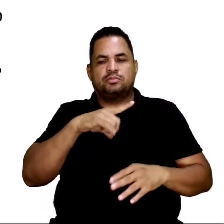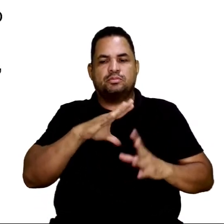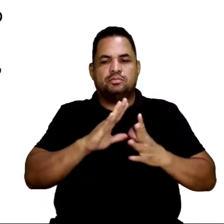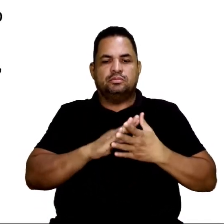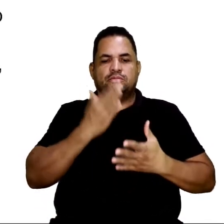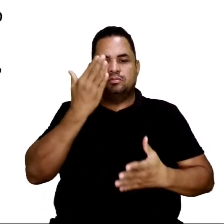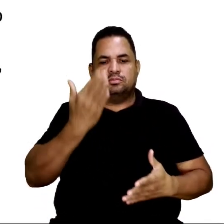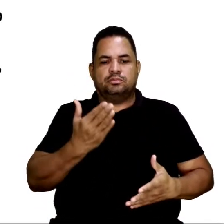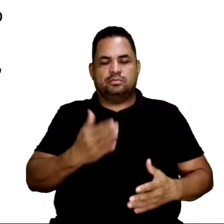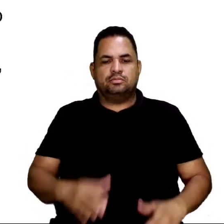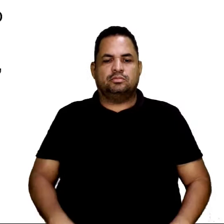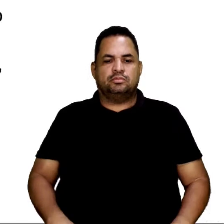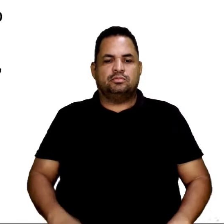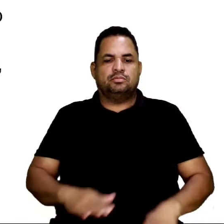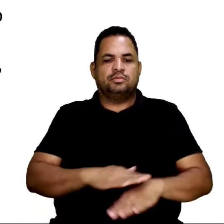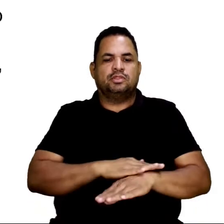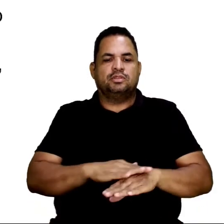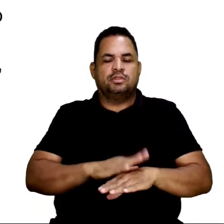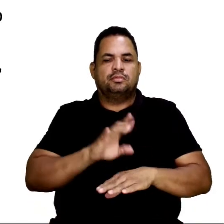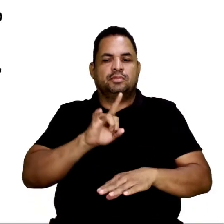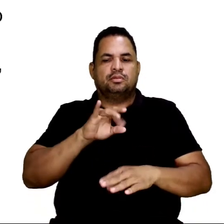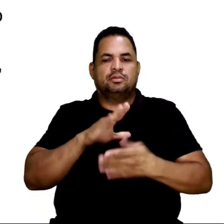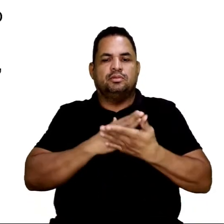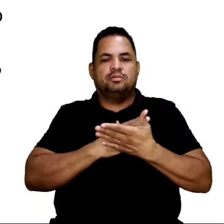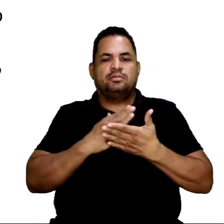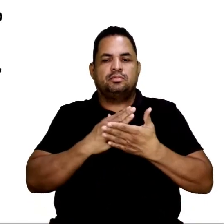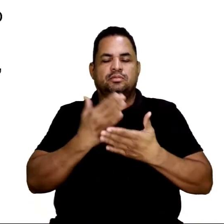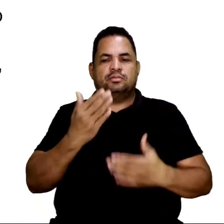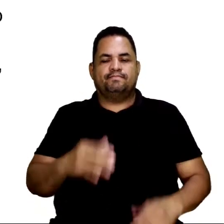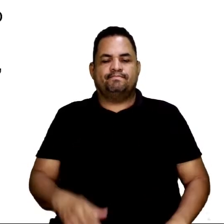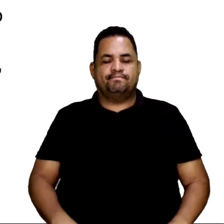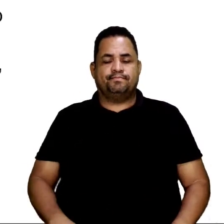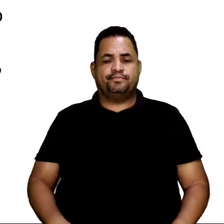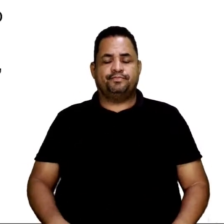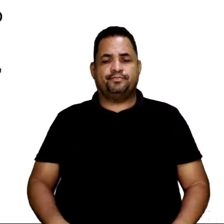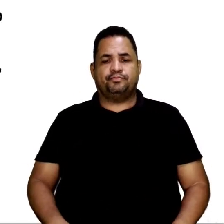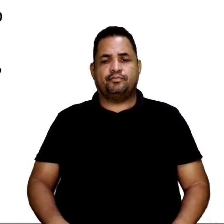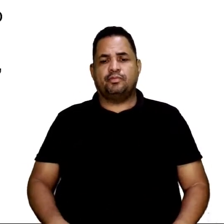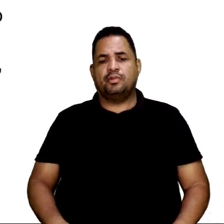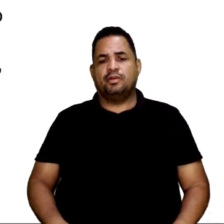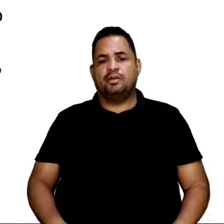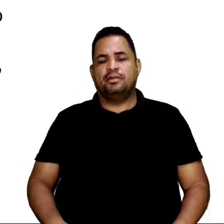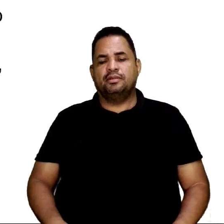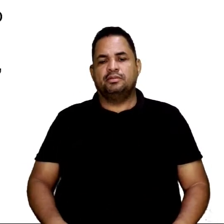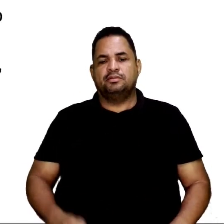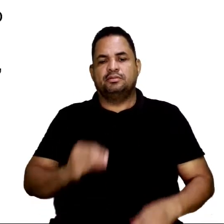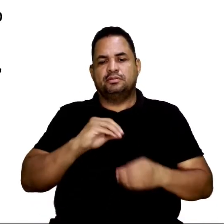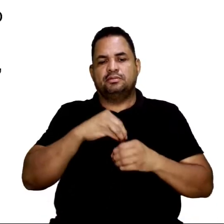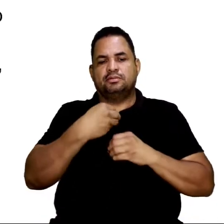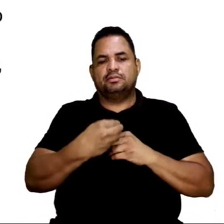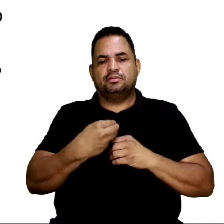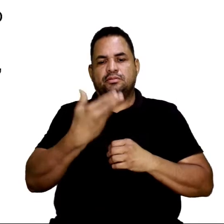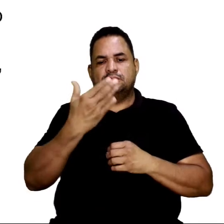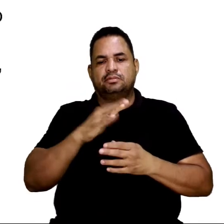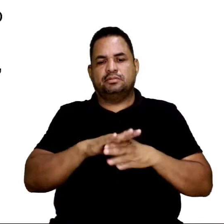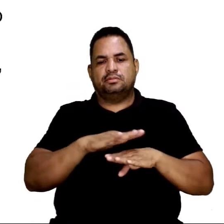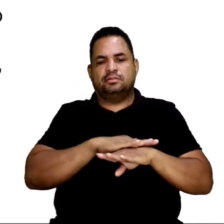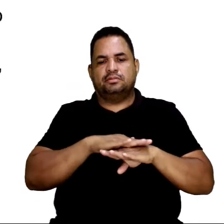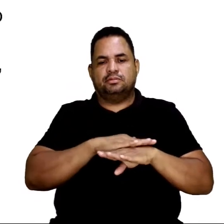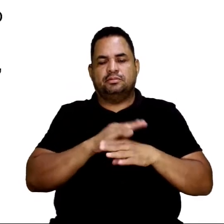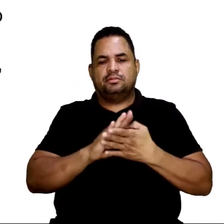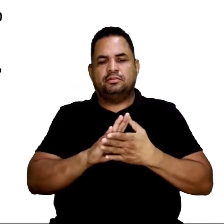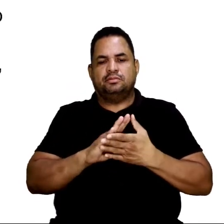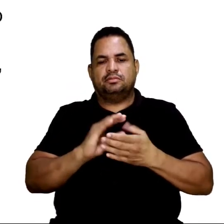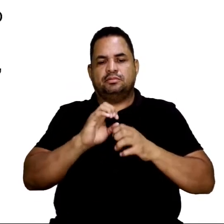conjuntivo, tecido epitelial, formado lá pela endoderme, tá? E na camada mais externa tem os tecidos ali que vão formar o